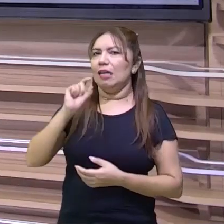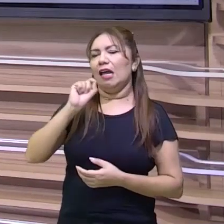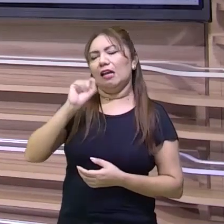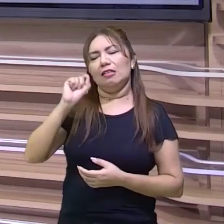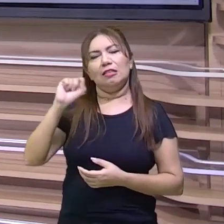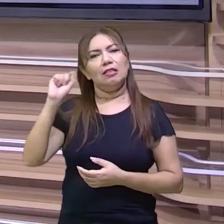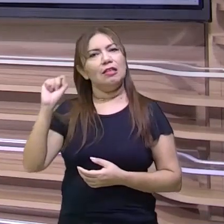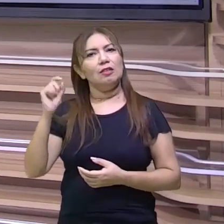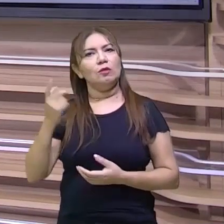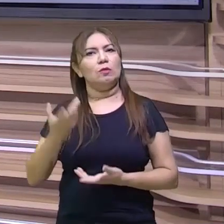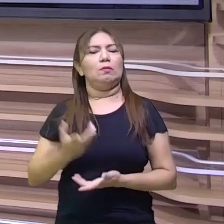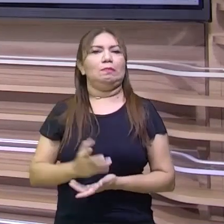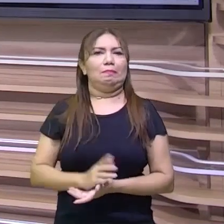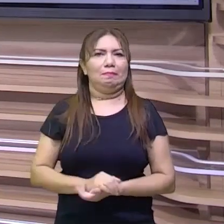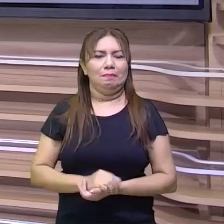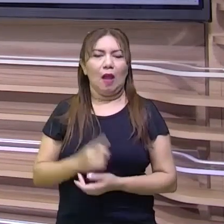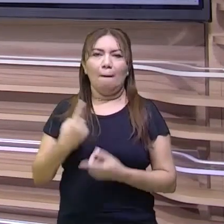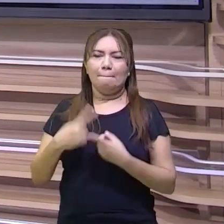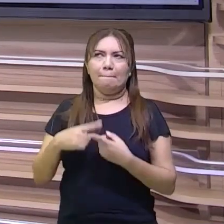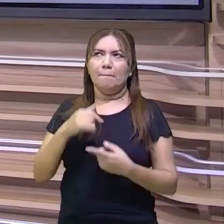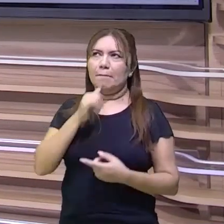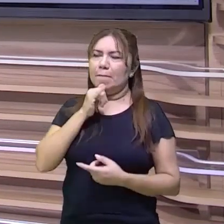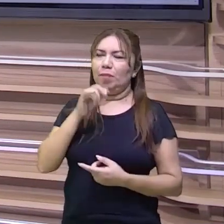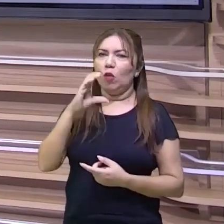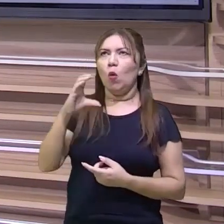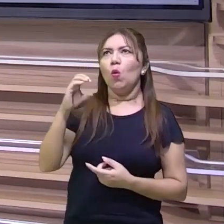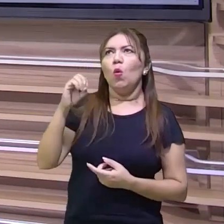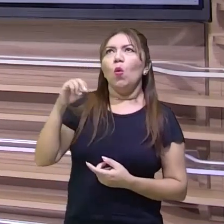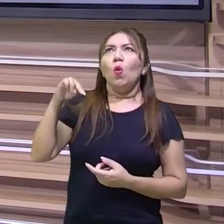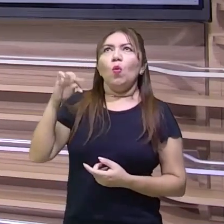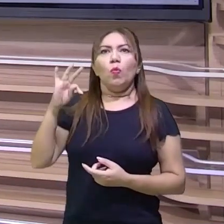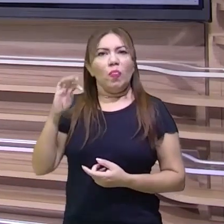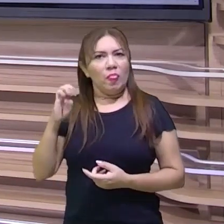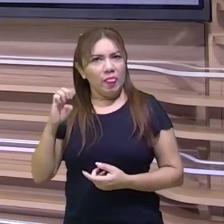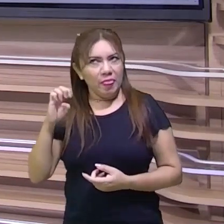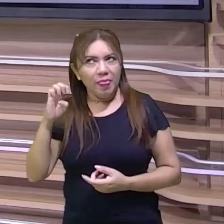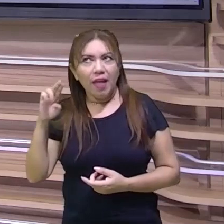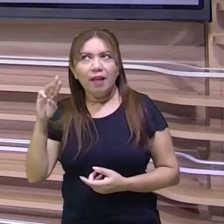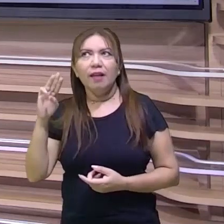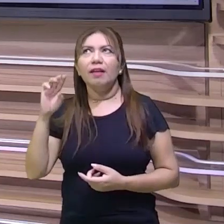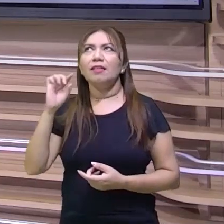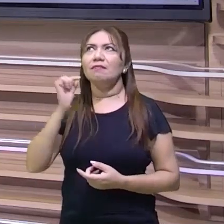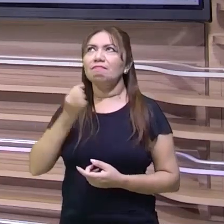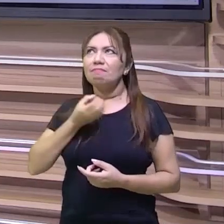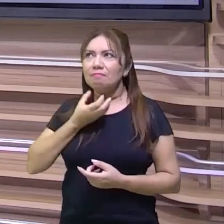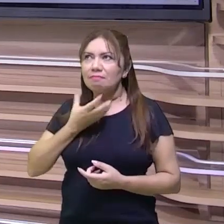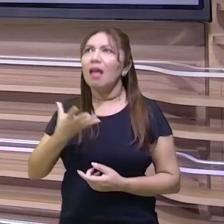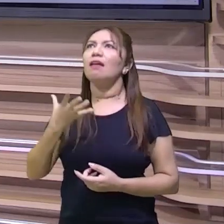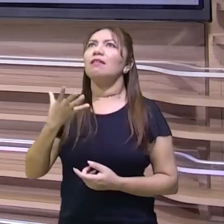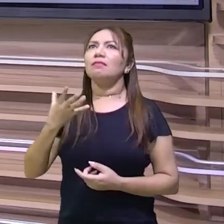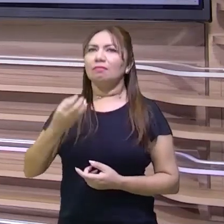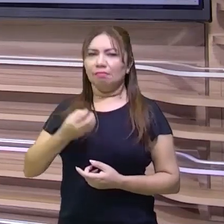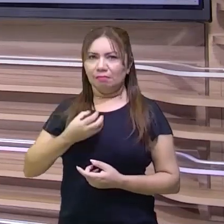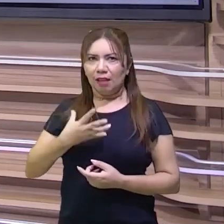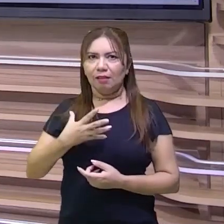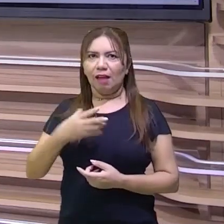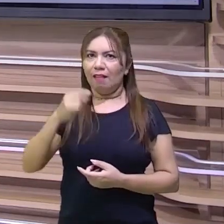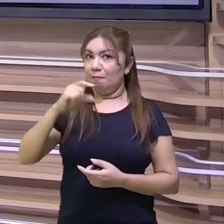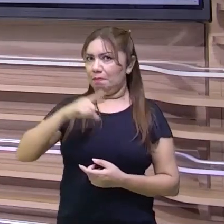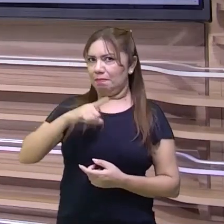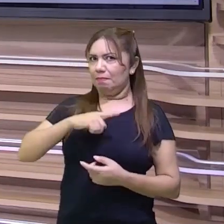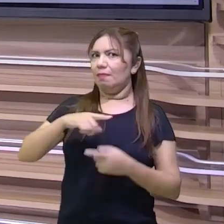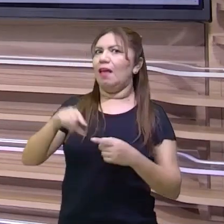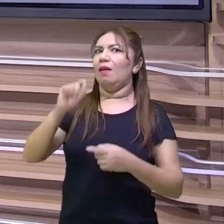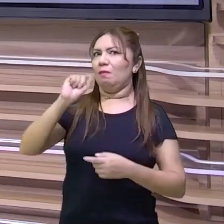vocês. Né? Contém. Na própria fala a gente percebe. Quando a gente vai para a escrita, já